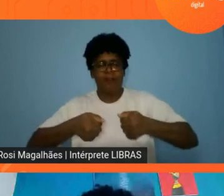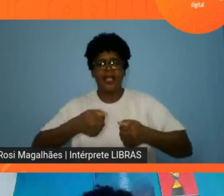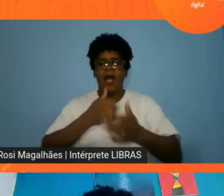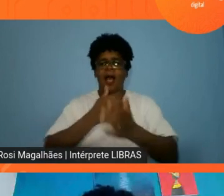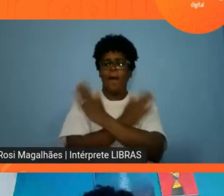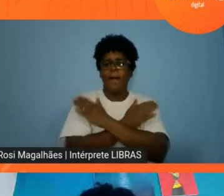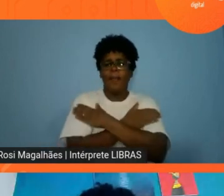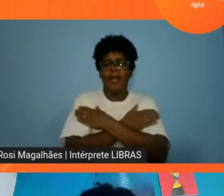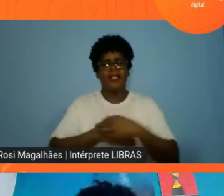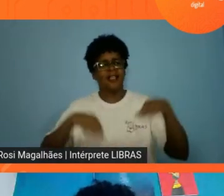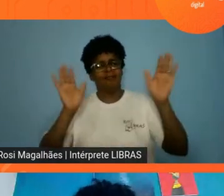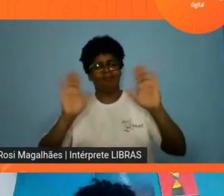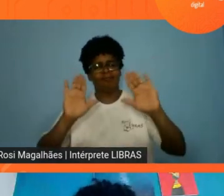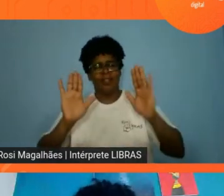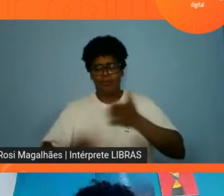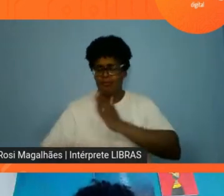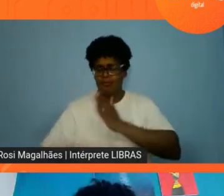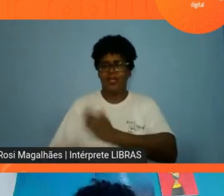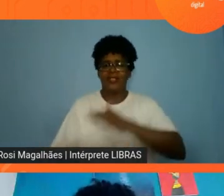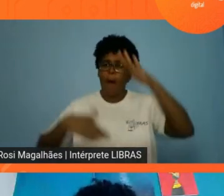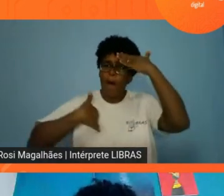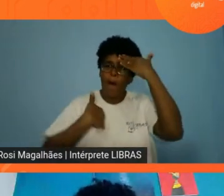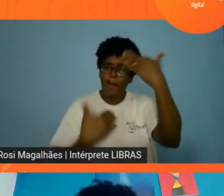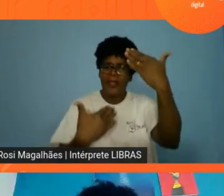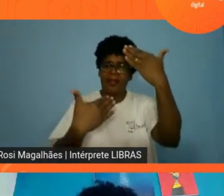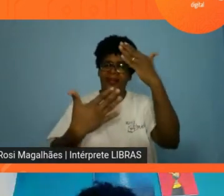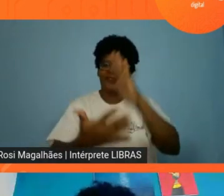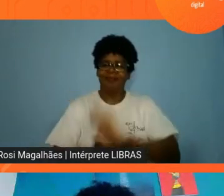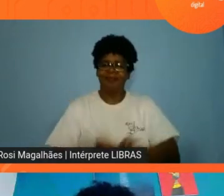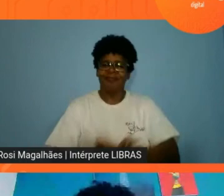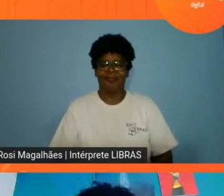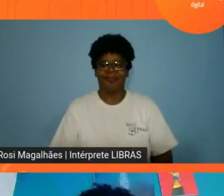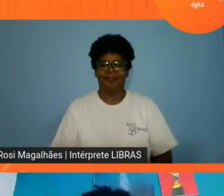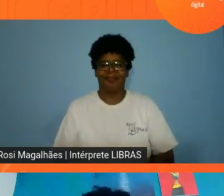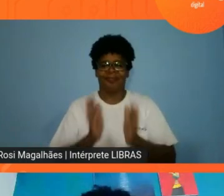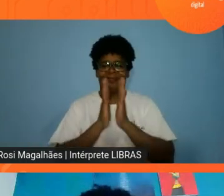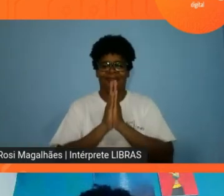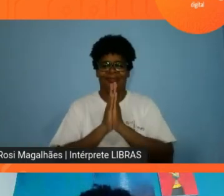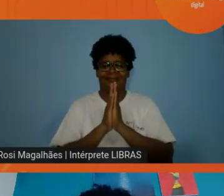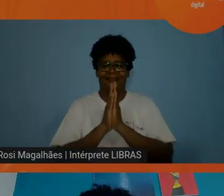todas. Fiquem com meu coração. Obrigada, equipe. Obrigada.